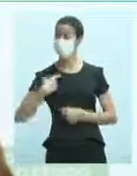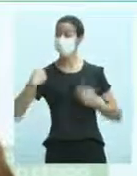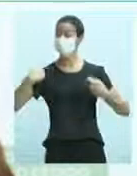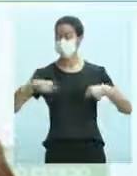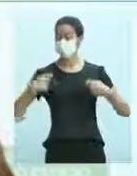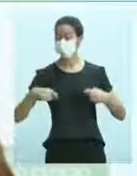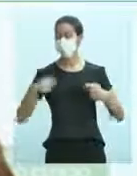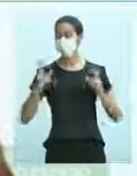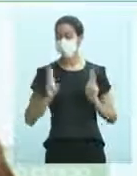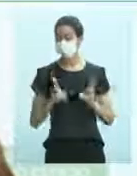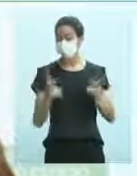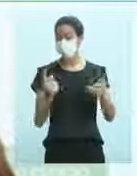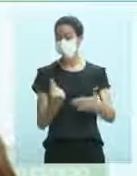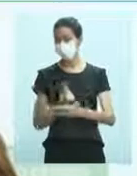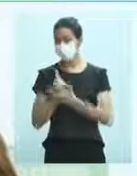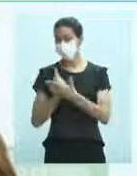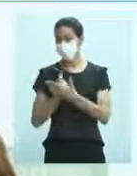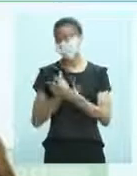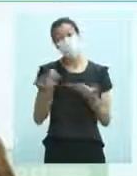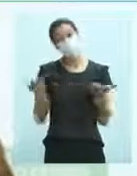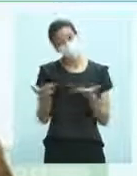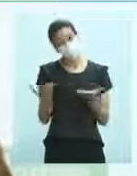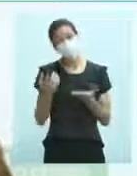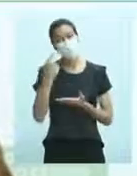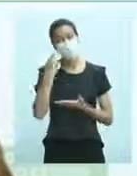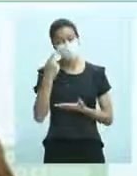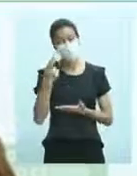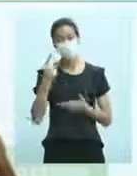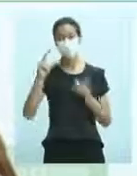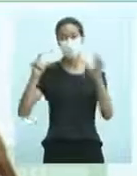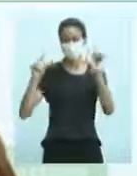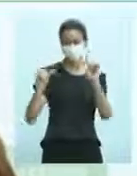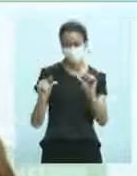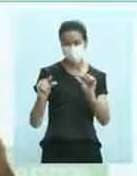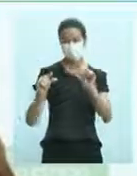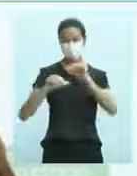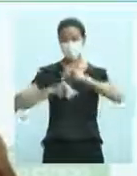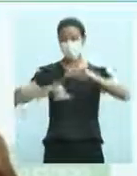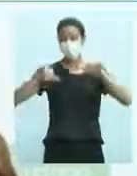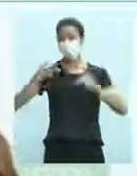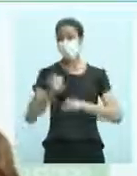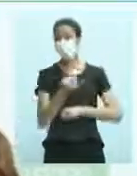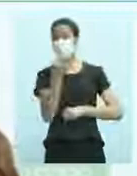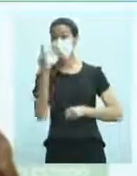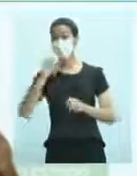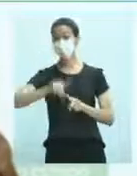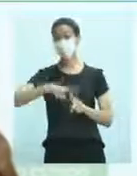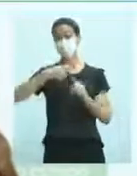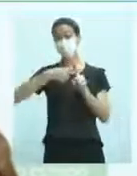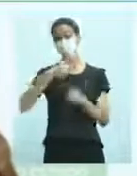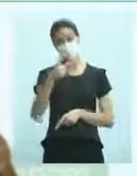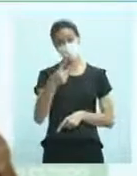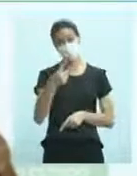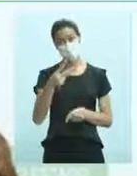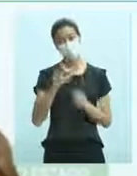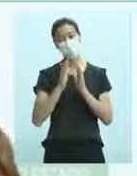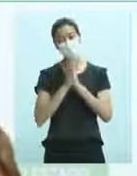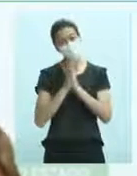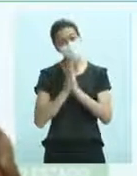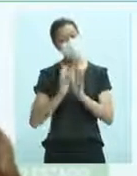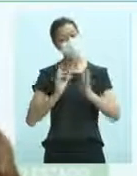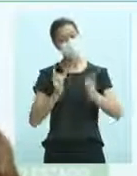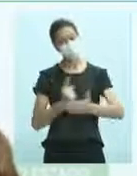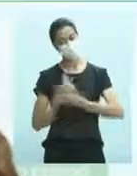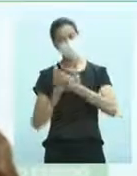hoje tenha sido um número menor mas que a gente continue com toda o nosso isolamento social